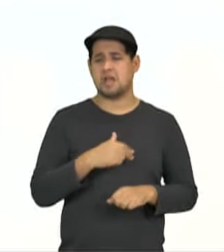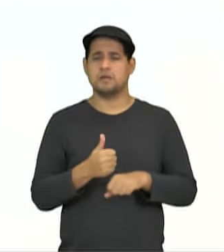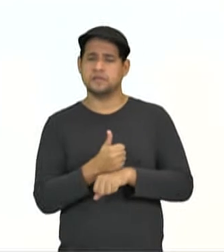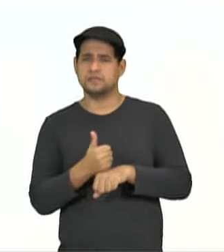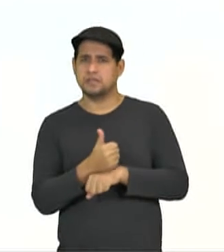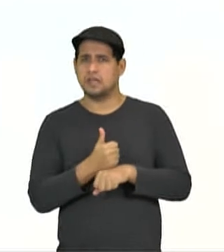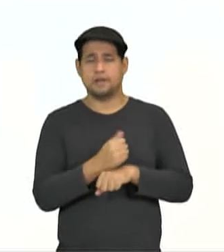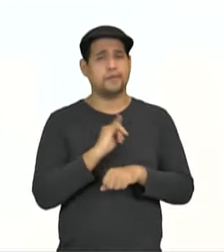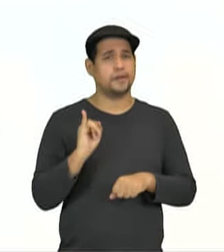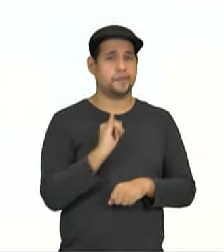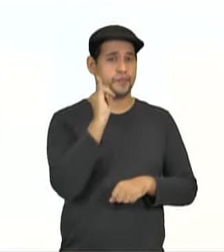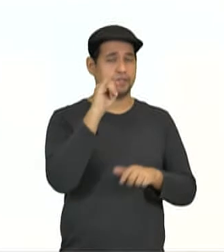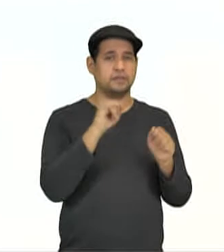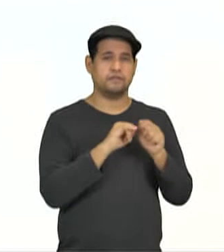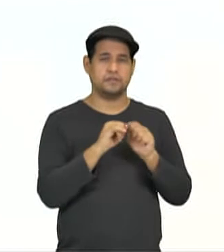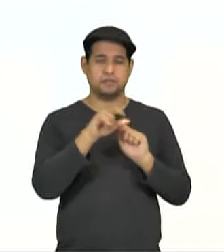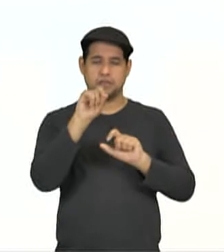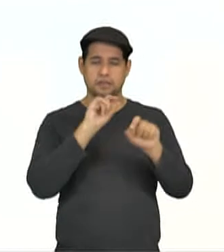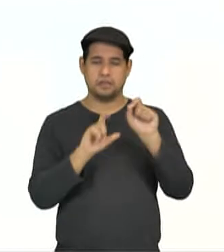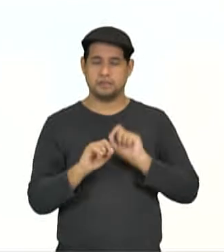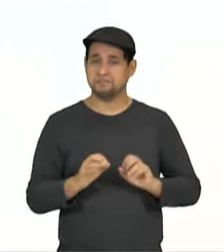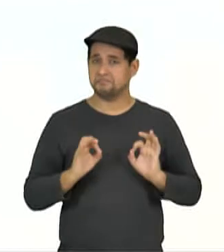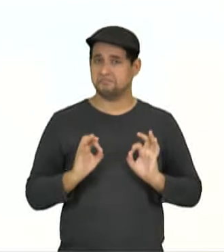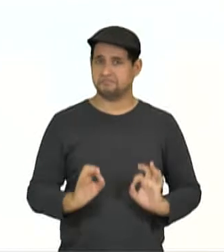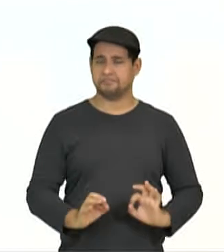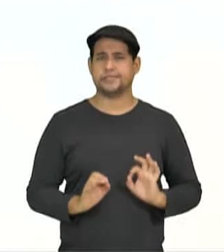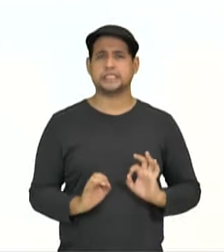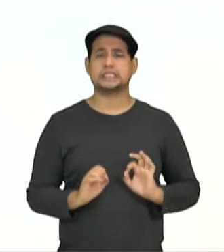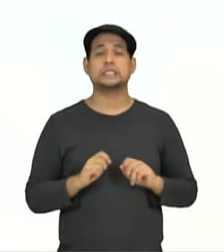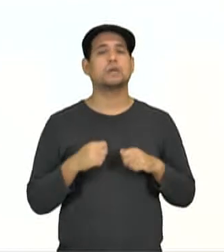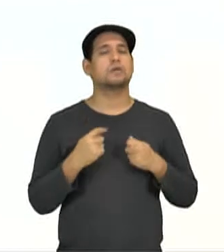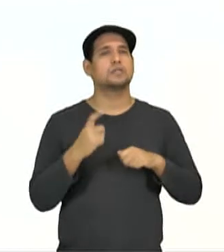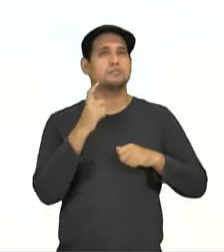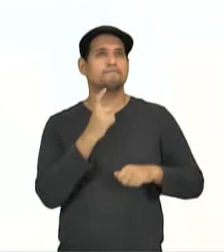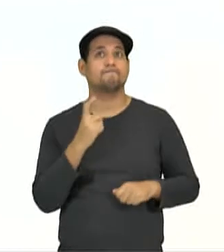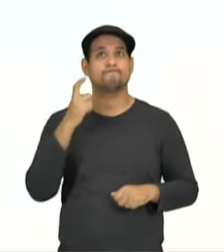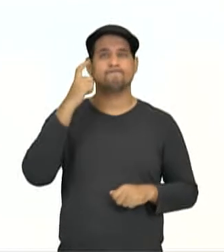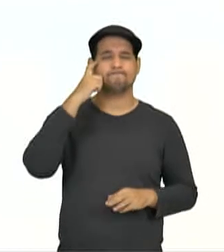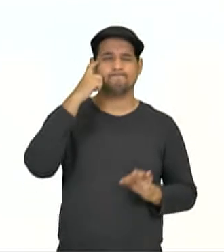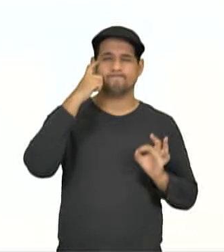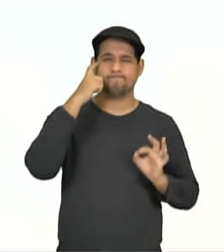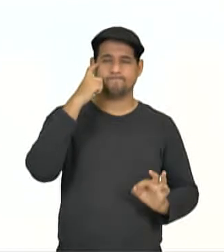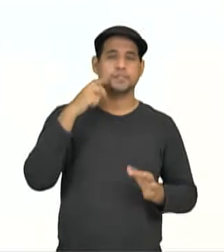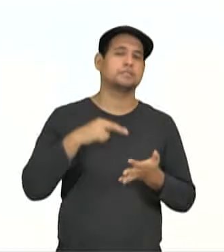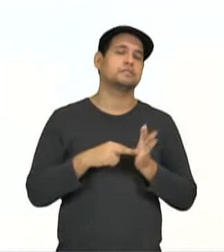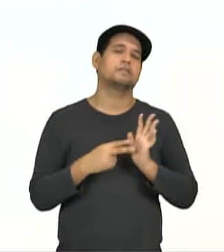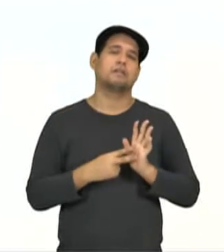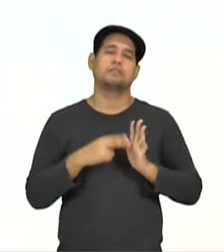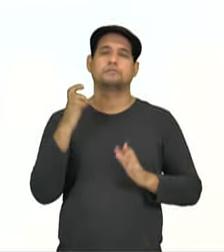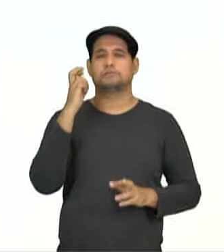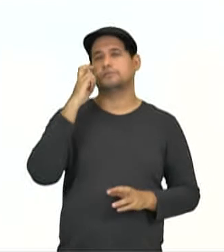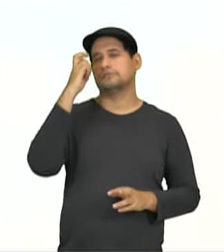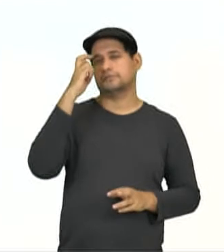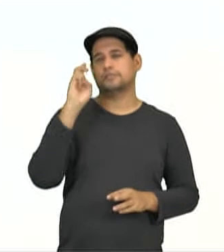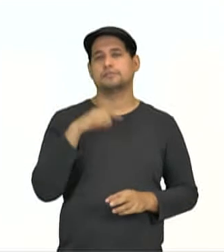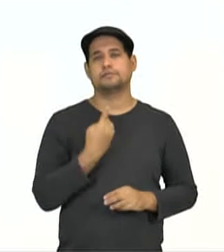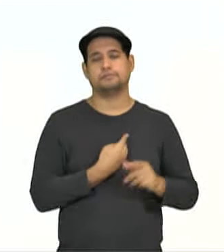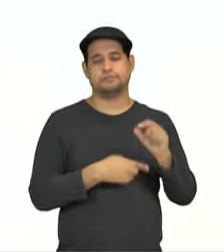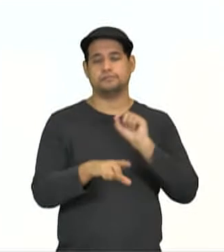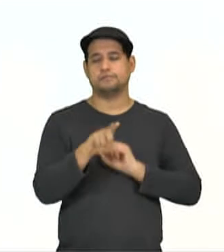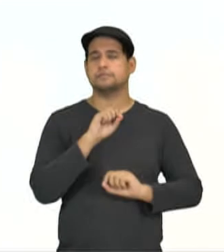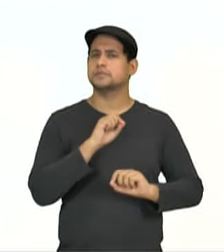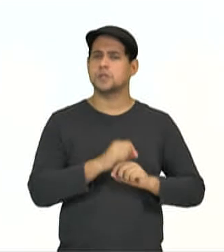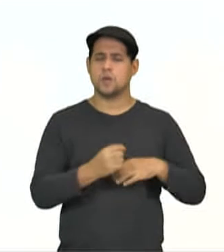sempre importante fazer as nossas escolhas, né? Quanto mais conscientes nós estivermos, mais sábias elas serão.